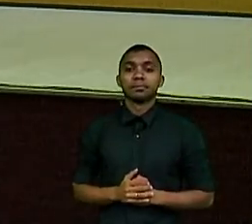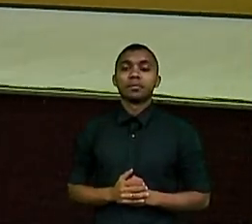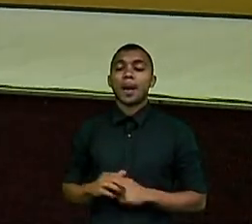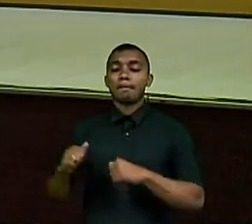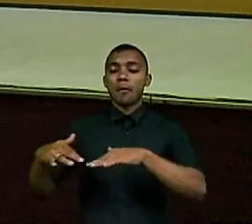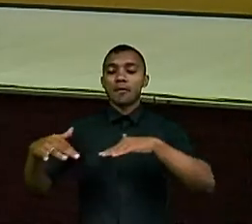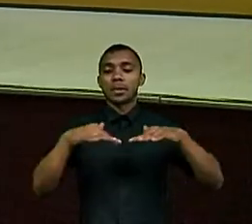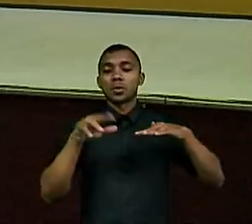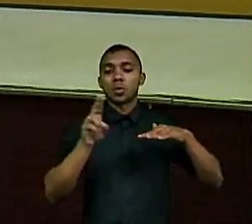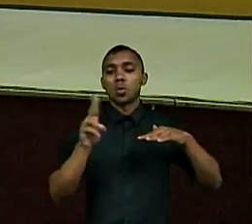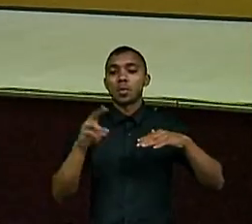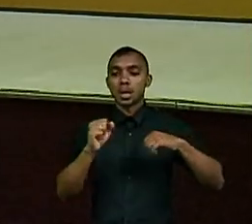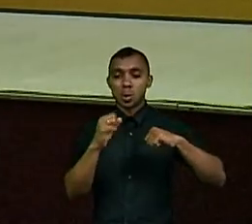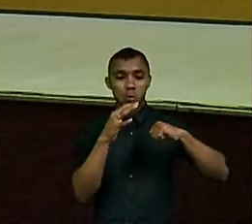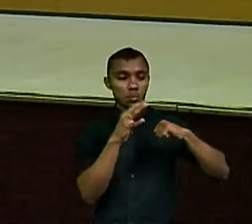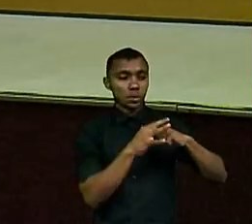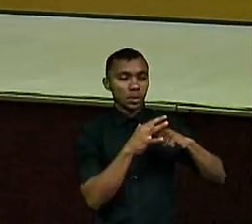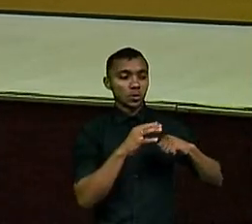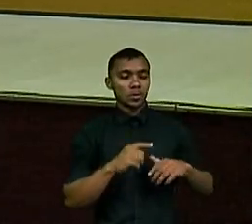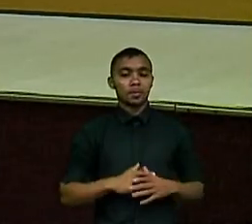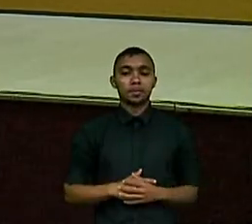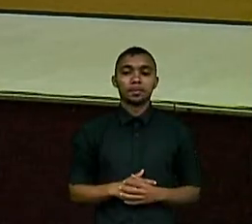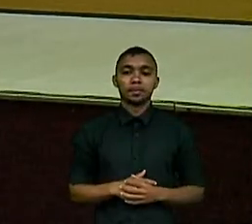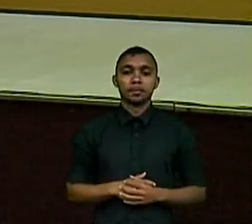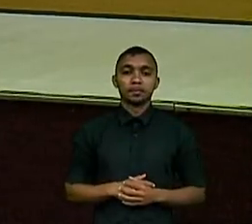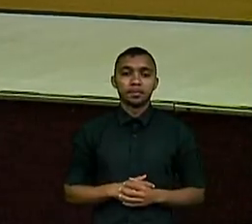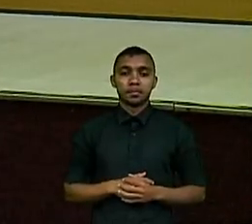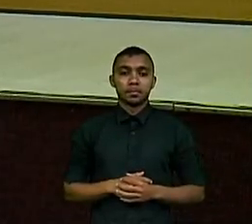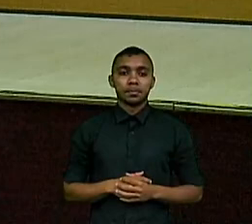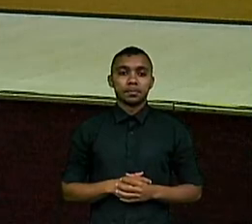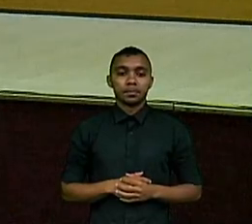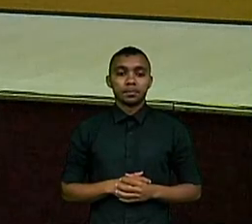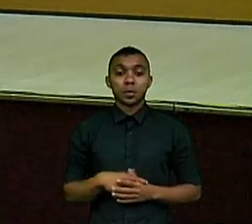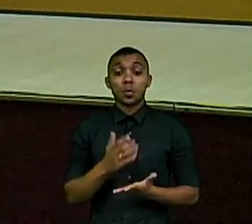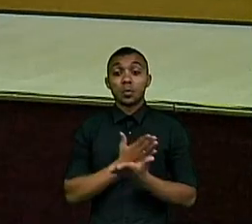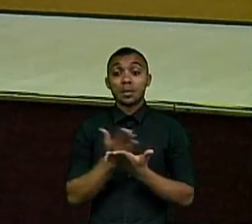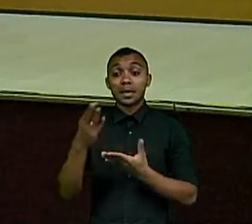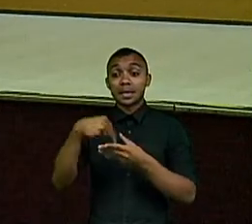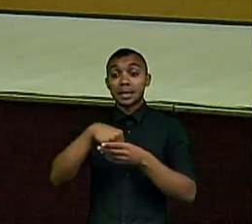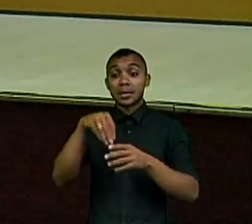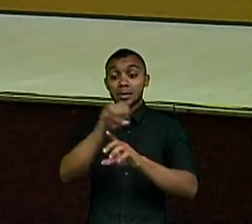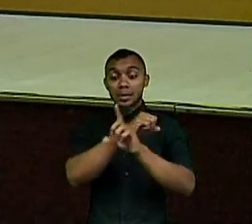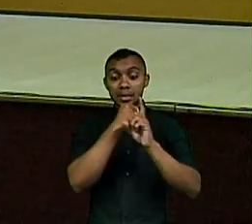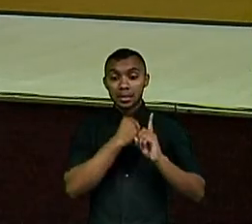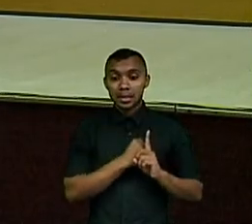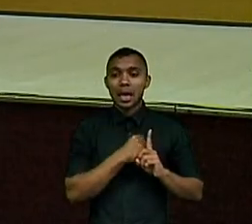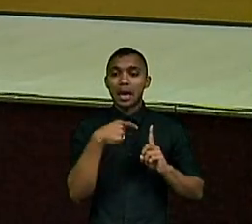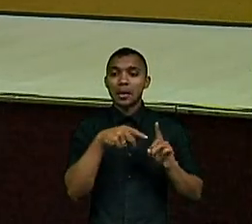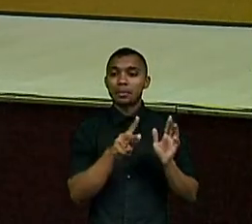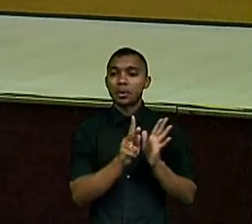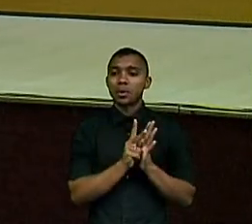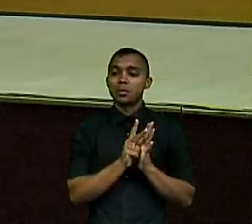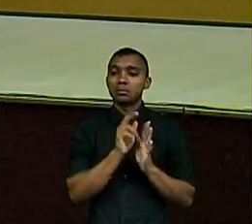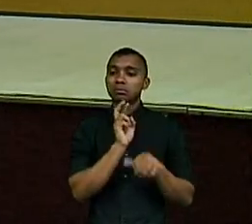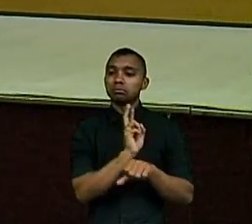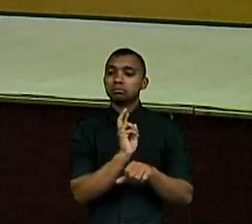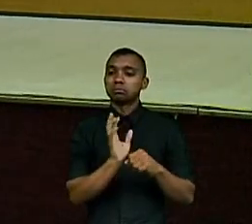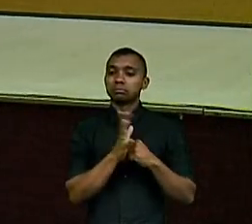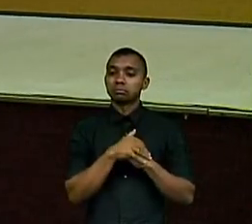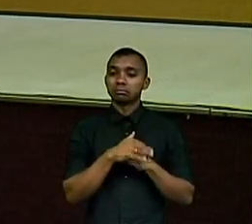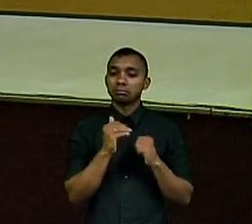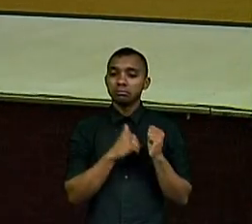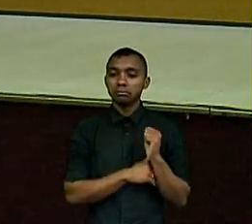turma ele vai ele surgem sociedade fechada sociedade secretas né inclusive